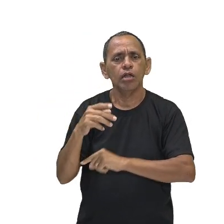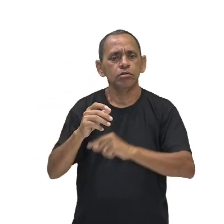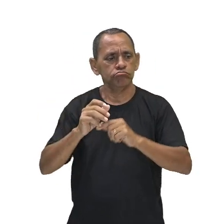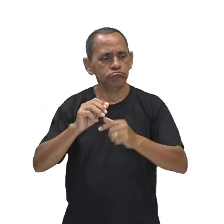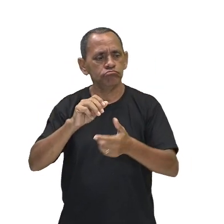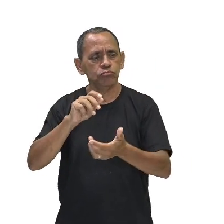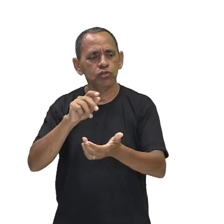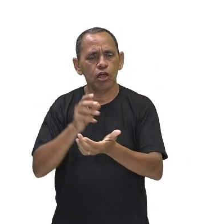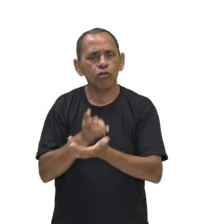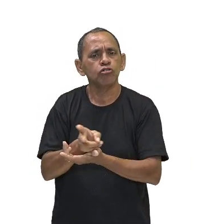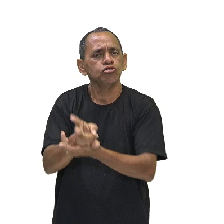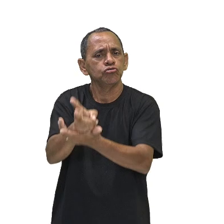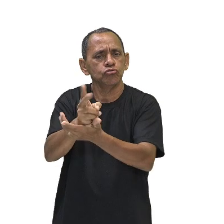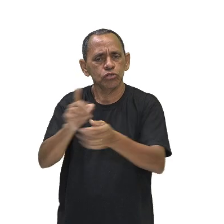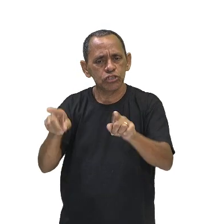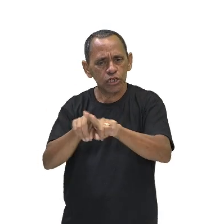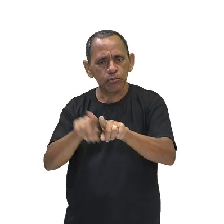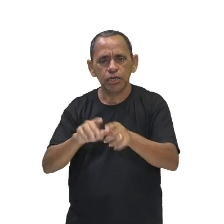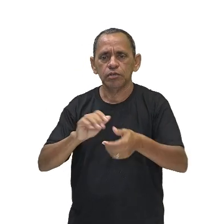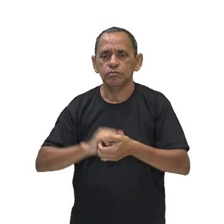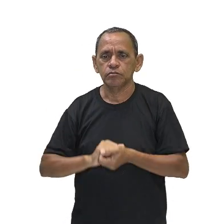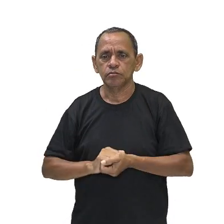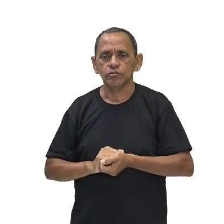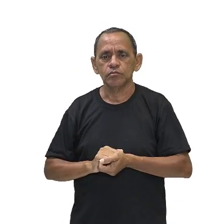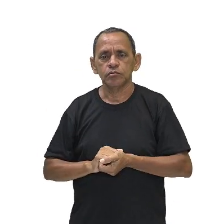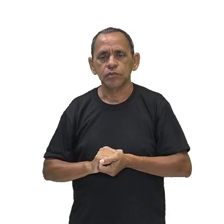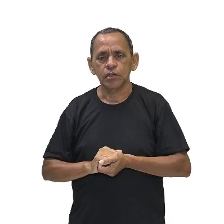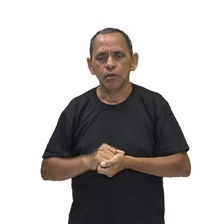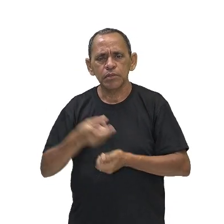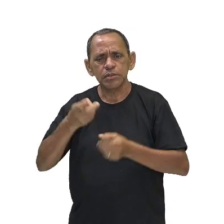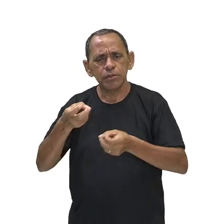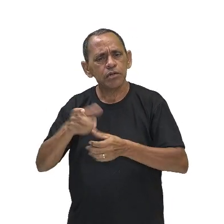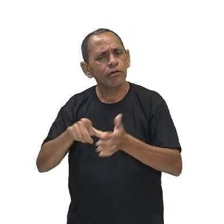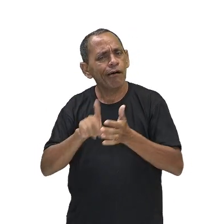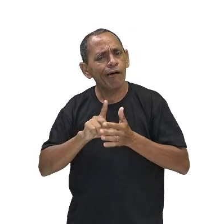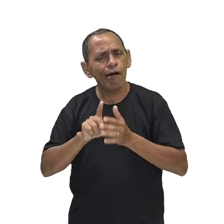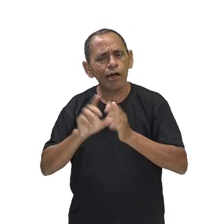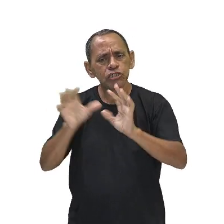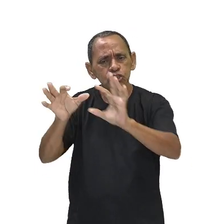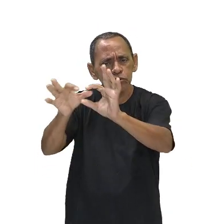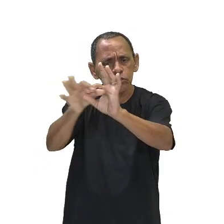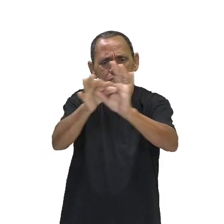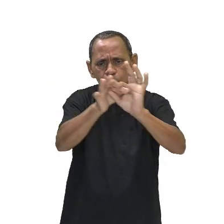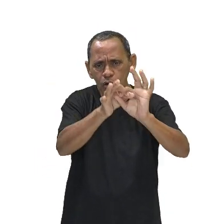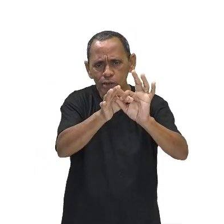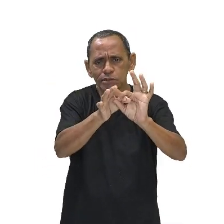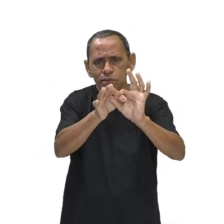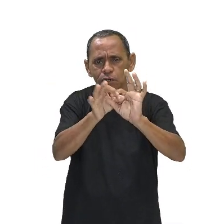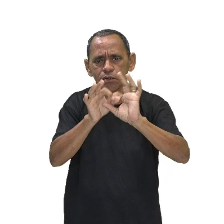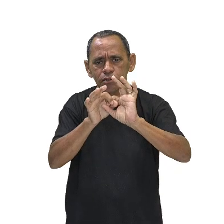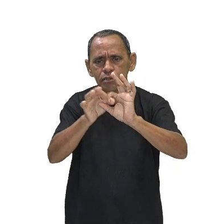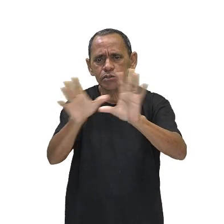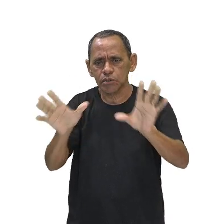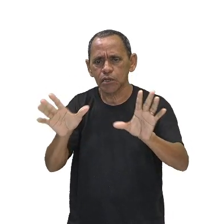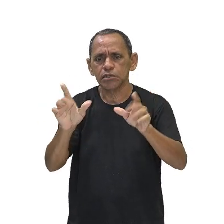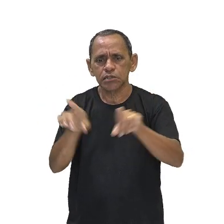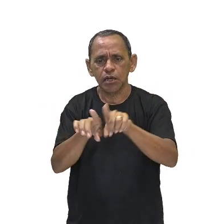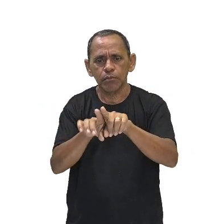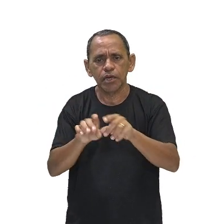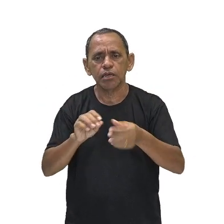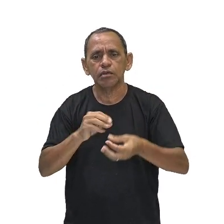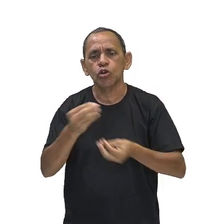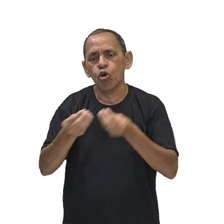tiveram exemplos de democracia. Existem democracias, porque em determinados momentos elas